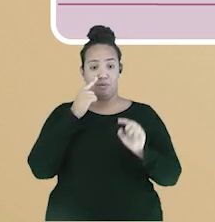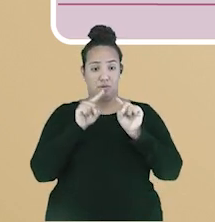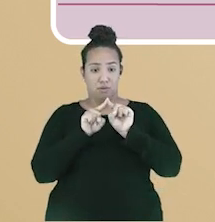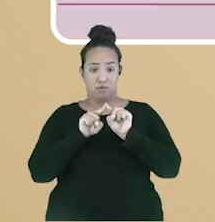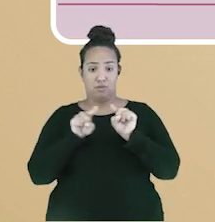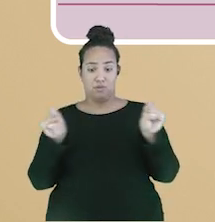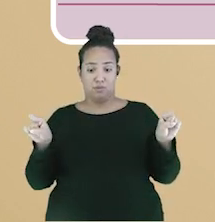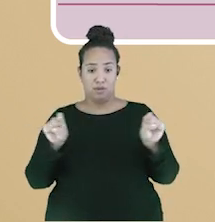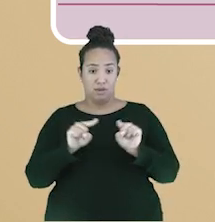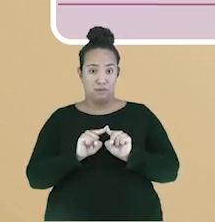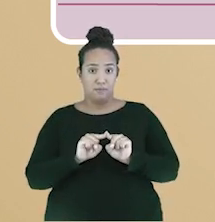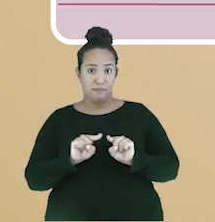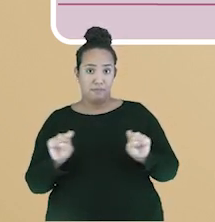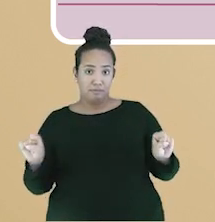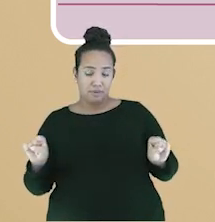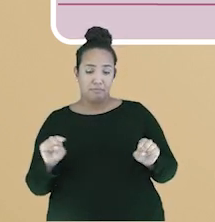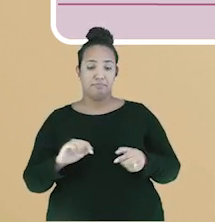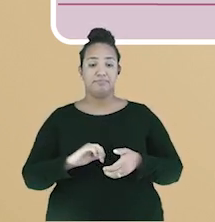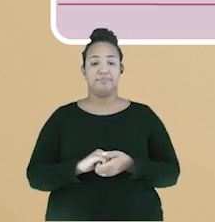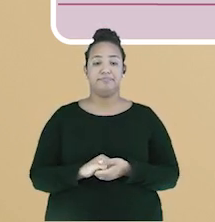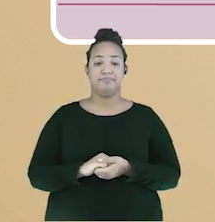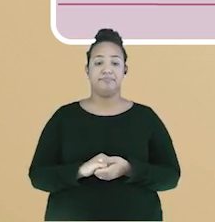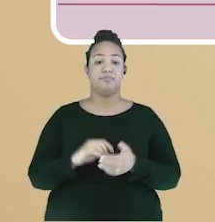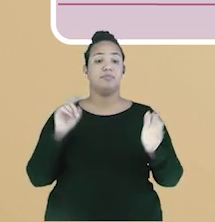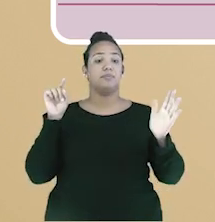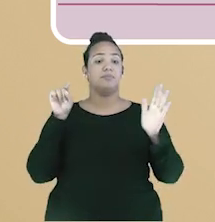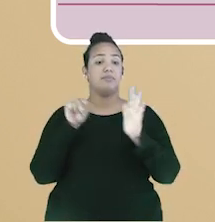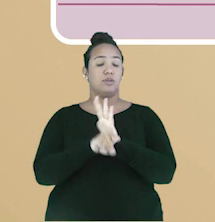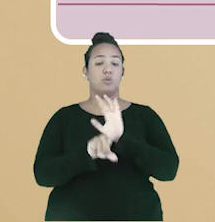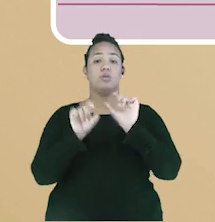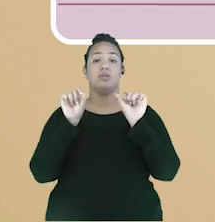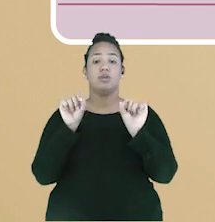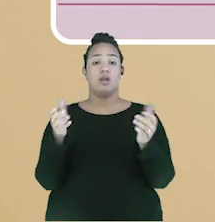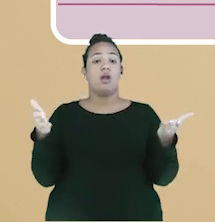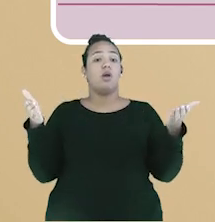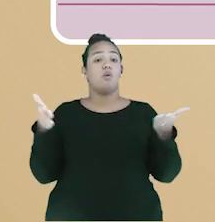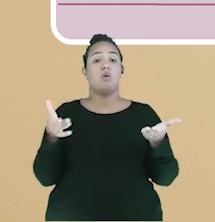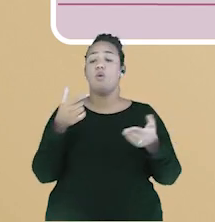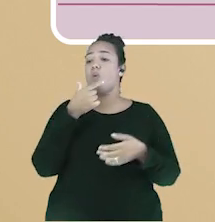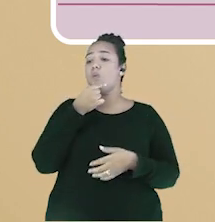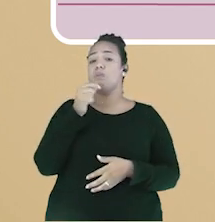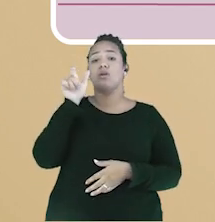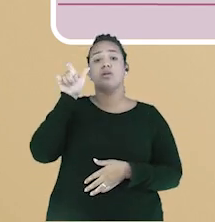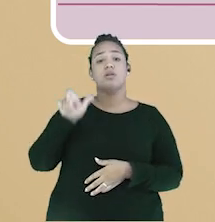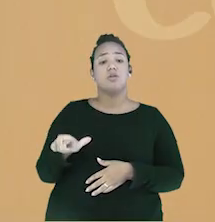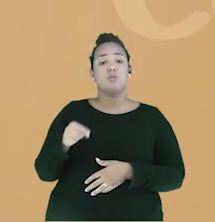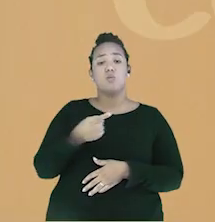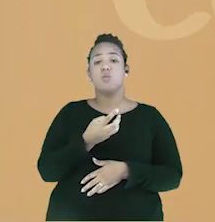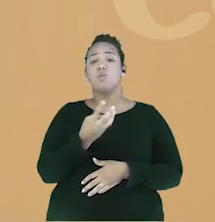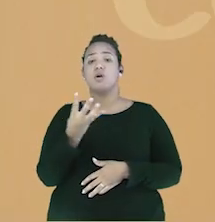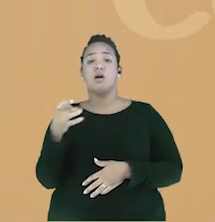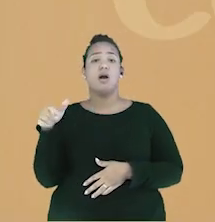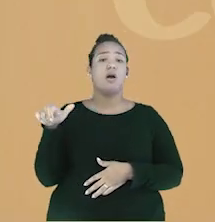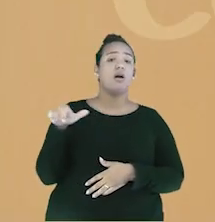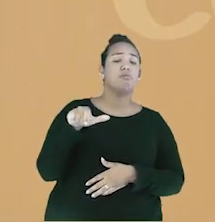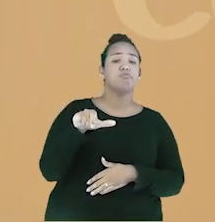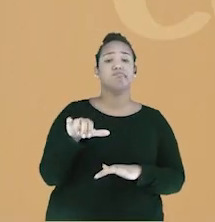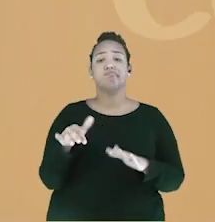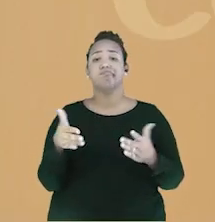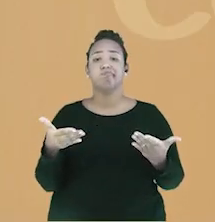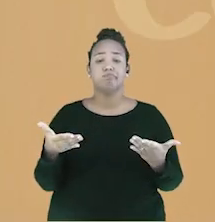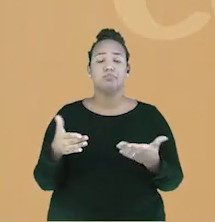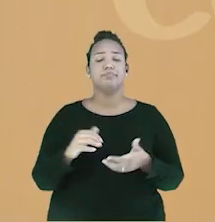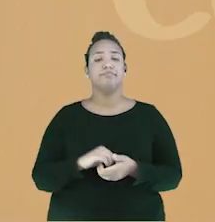aqui na tela. A pergunta é: quantos carrinhos Paulo tem agora? Encontrar